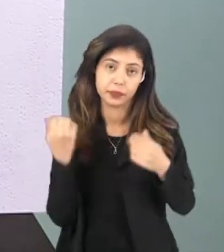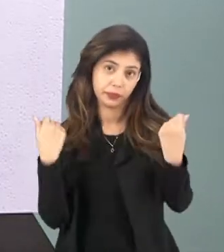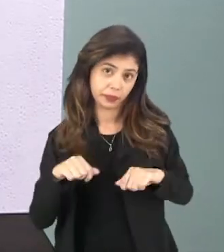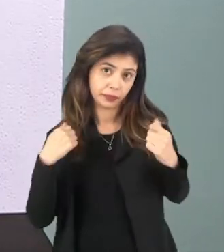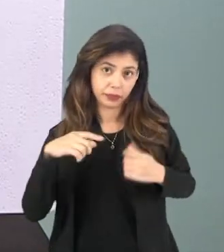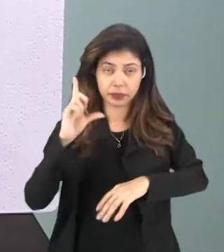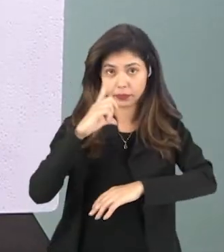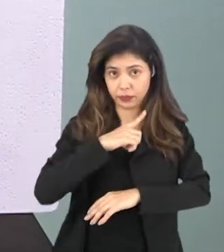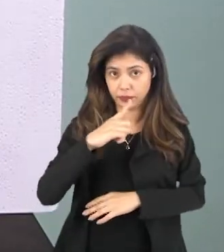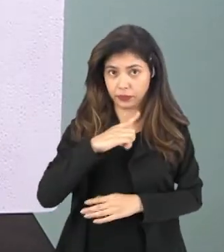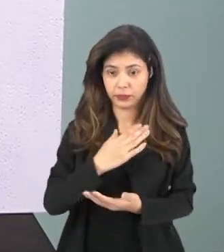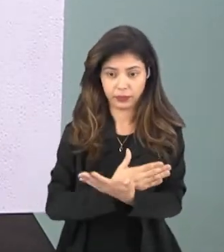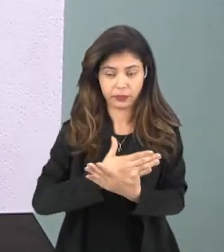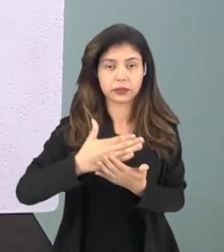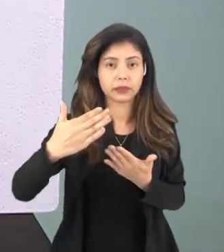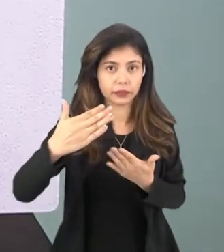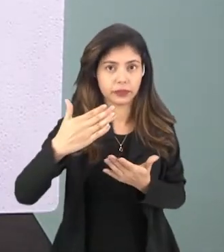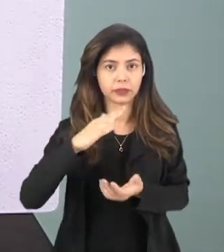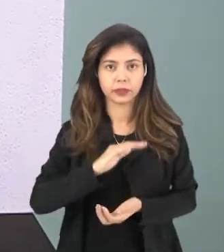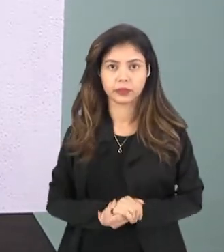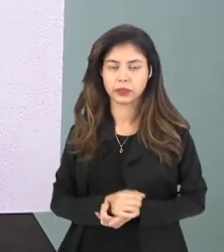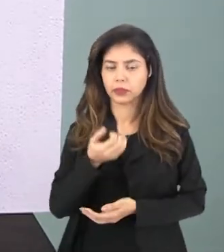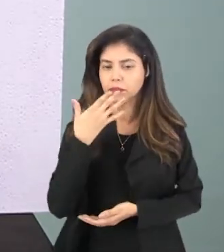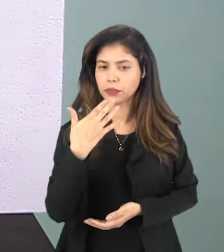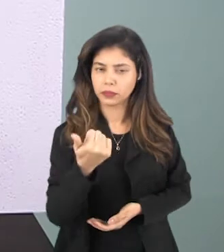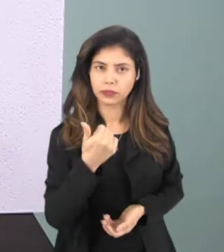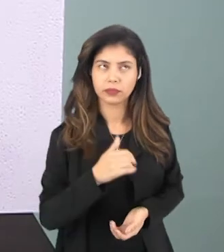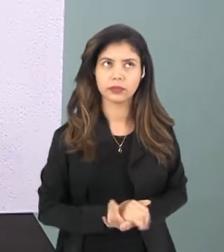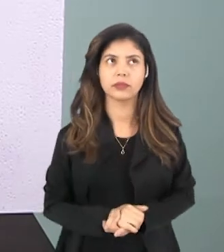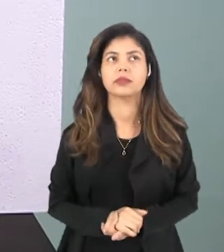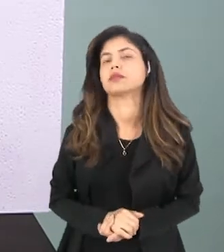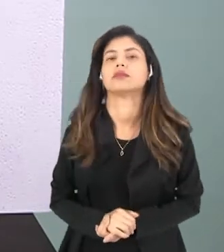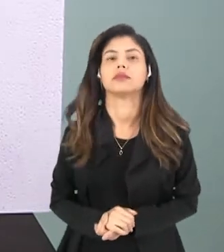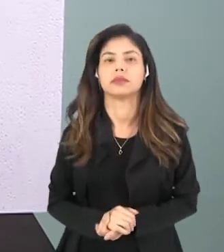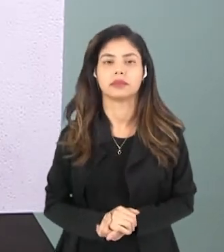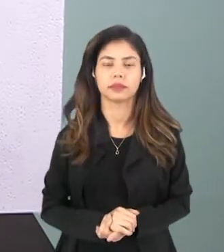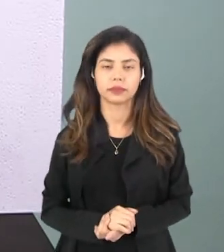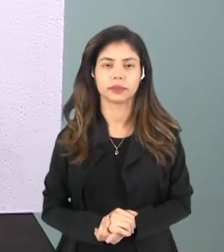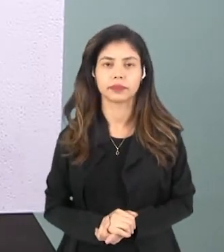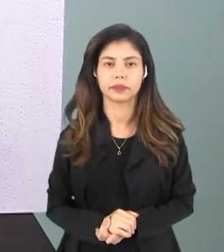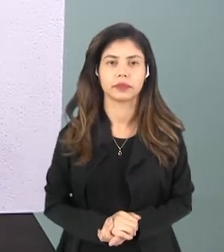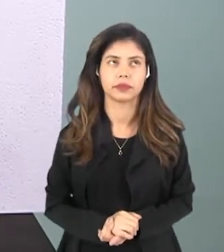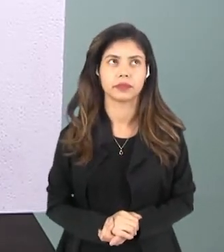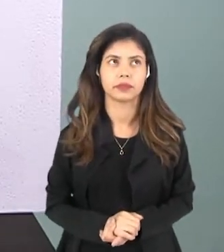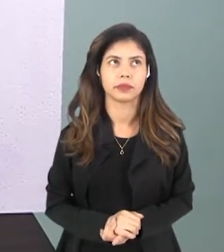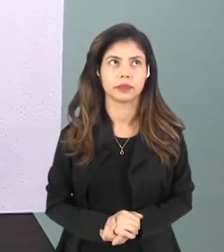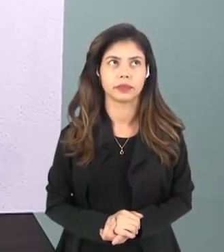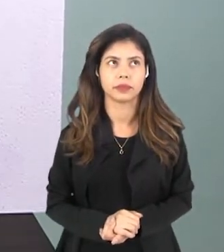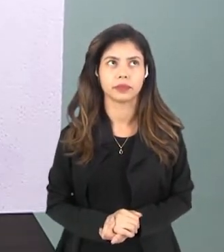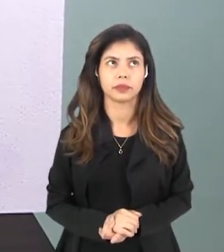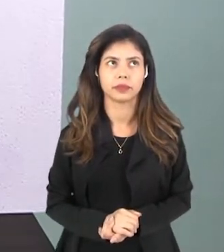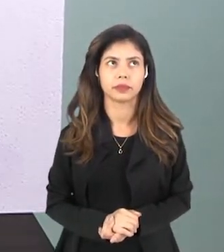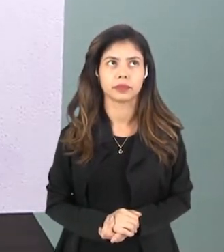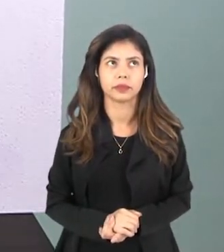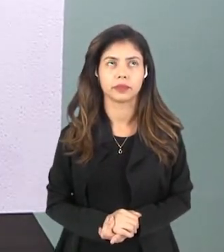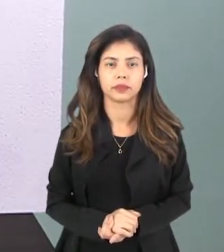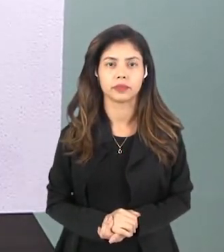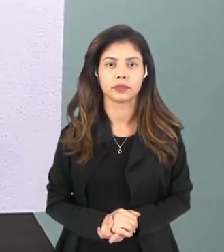precisa ter um começo muito bem vou colocar aqui